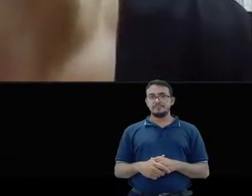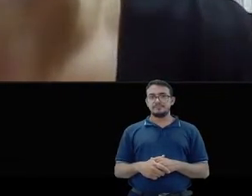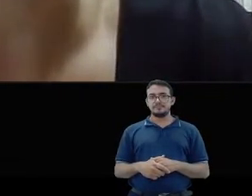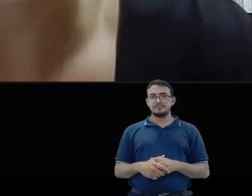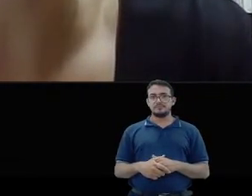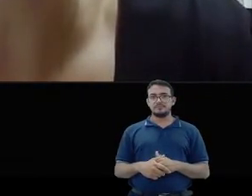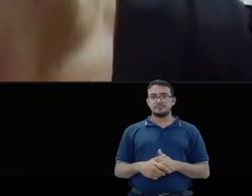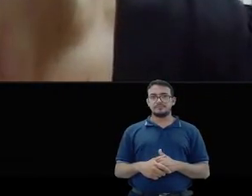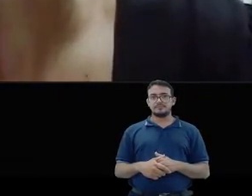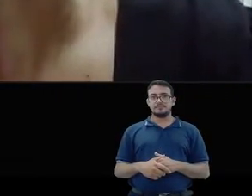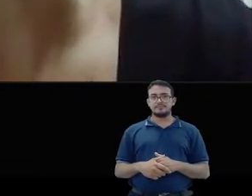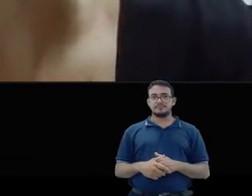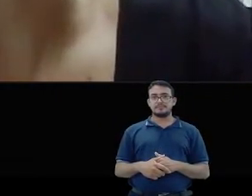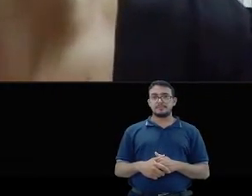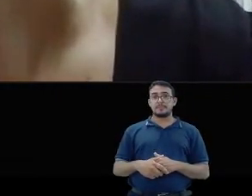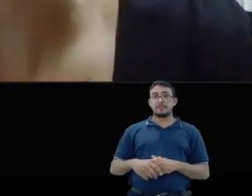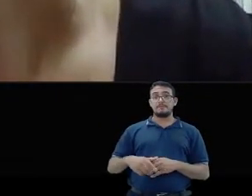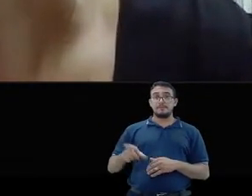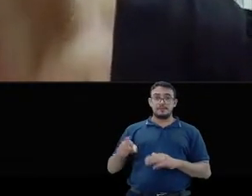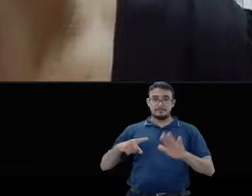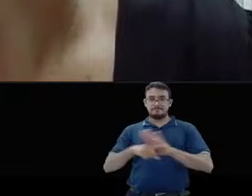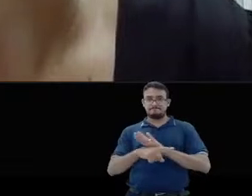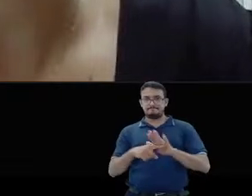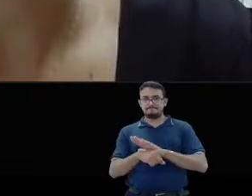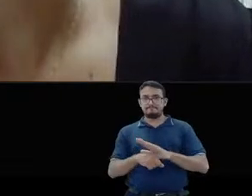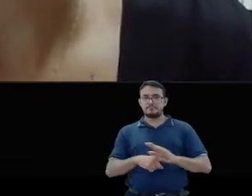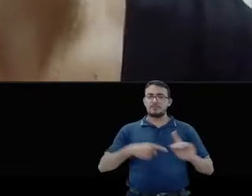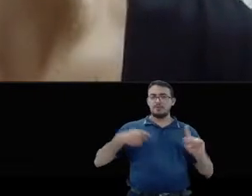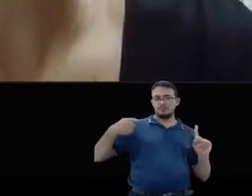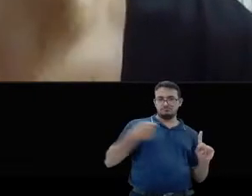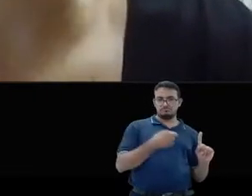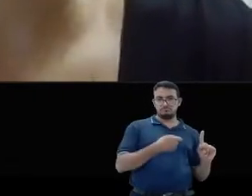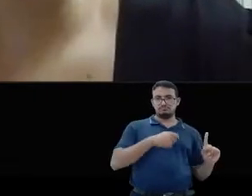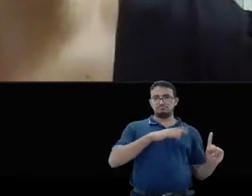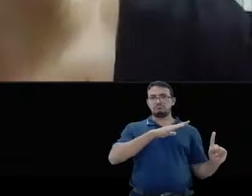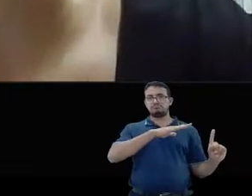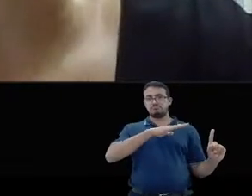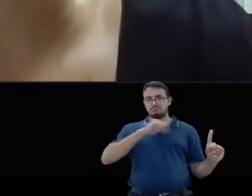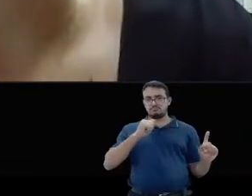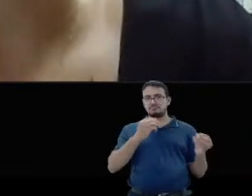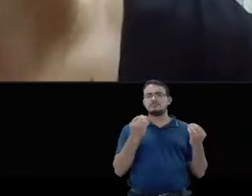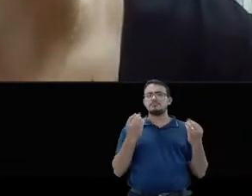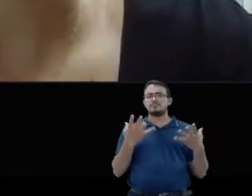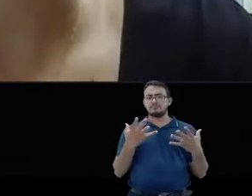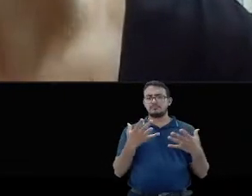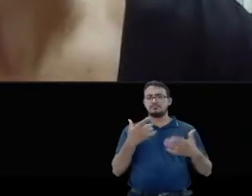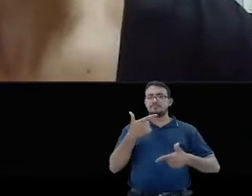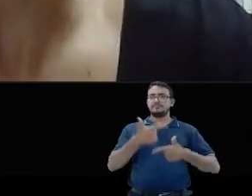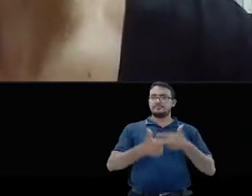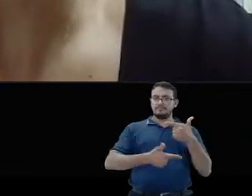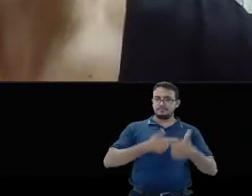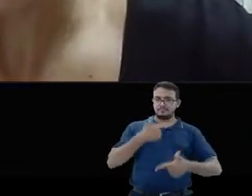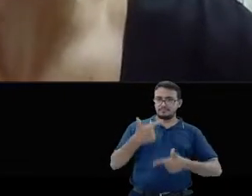outra análise, o autor ele foi contratado para realizar serviços